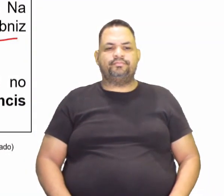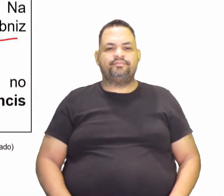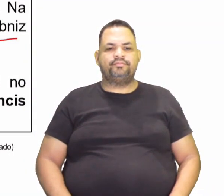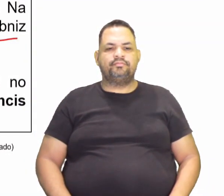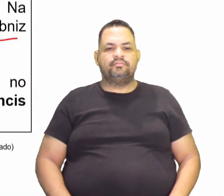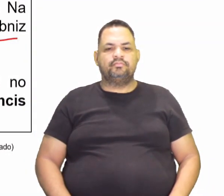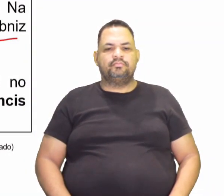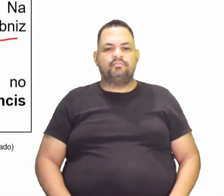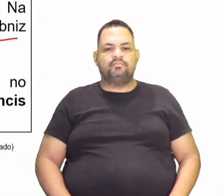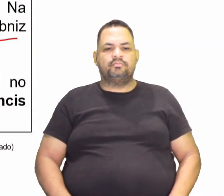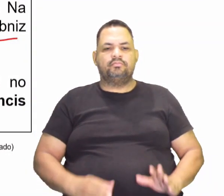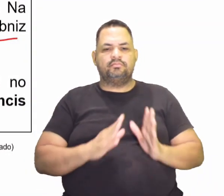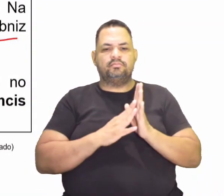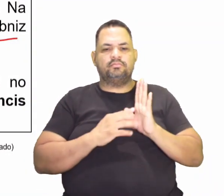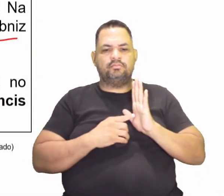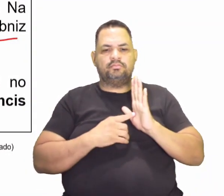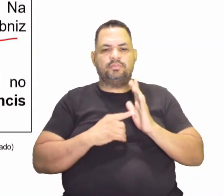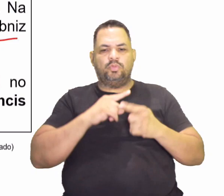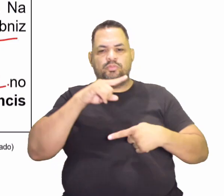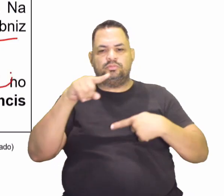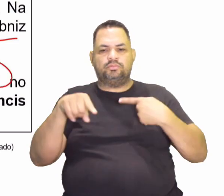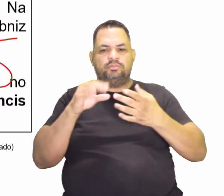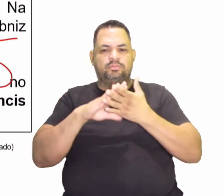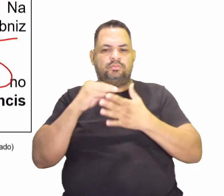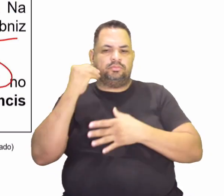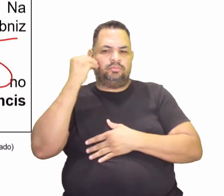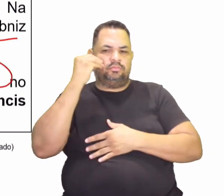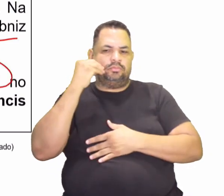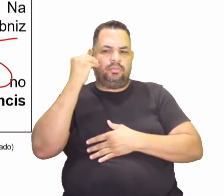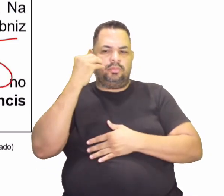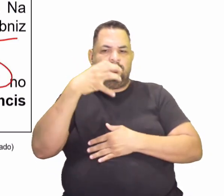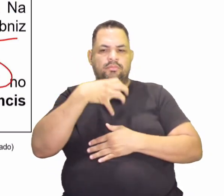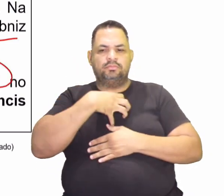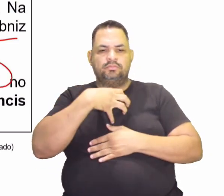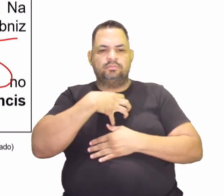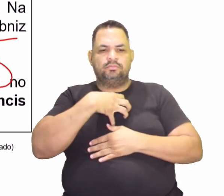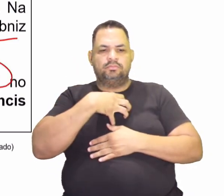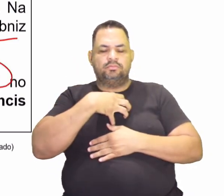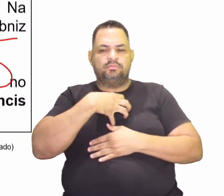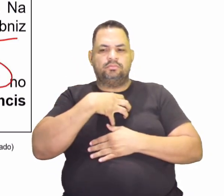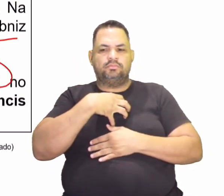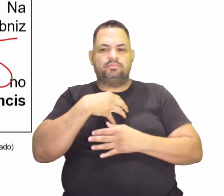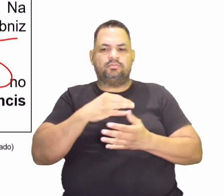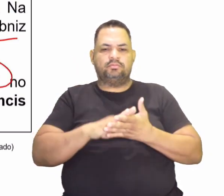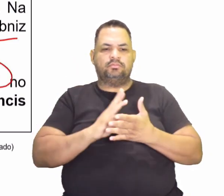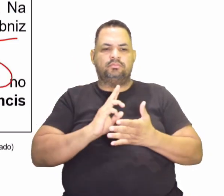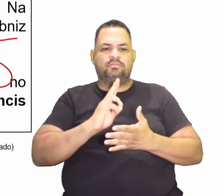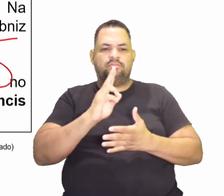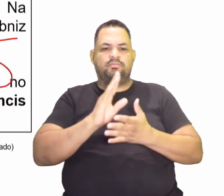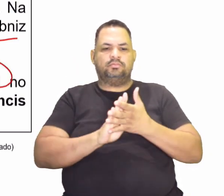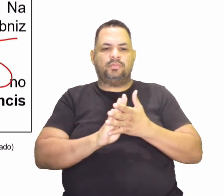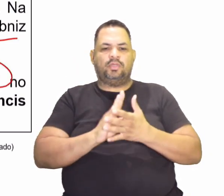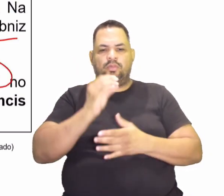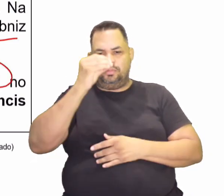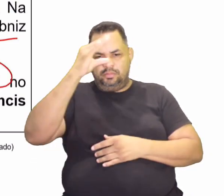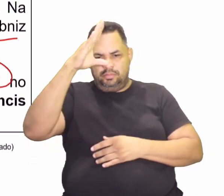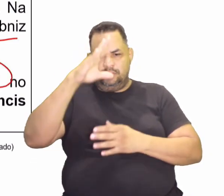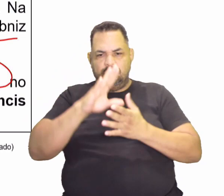Enfatiza o papel da experiência sensível. Ó, você teve uma ideia, certo? No processo do